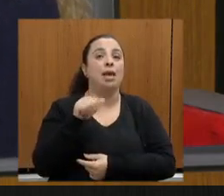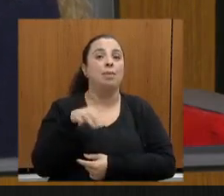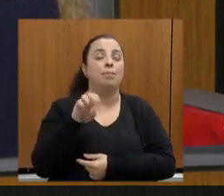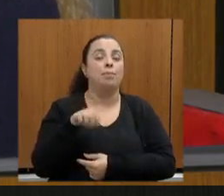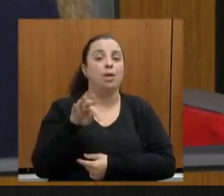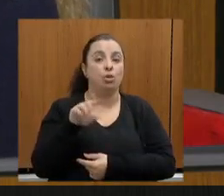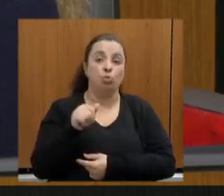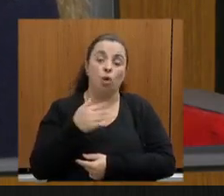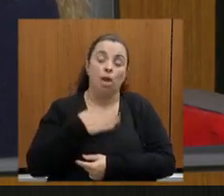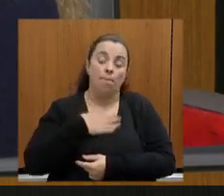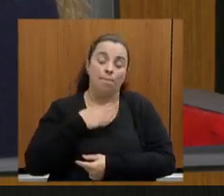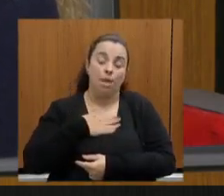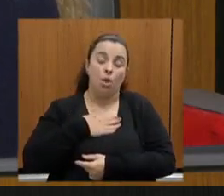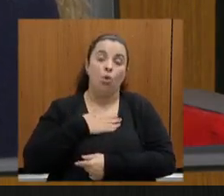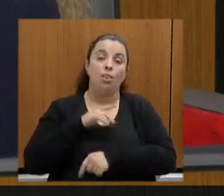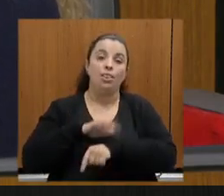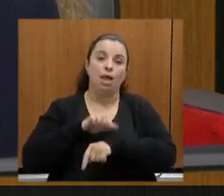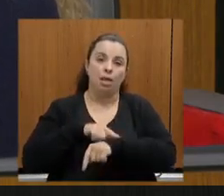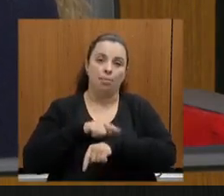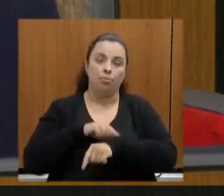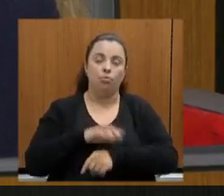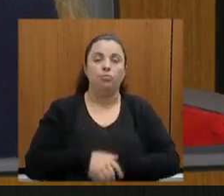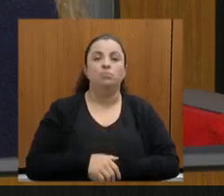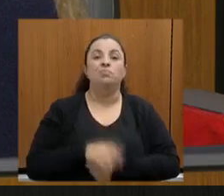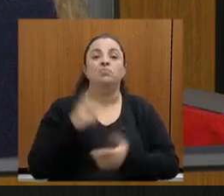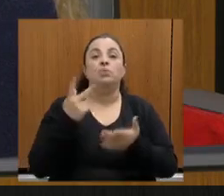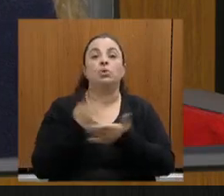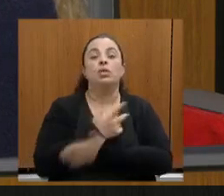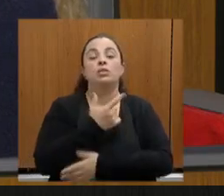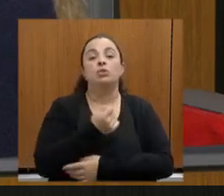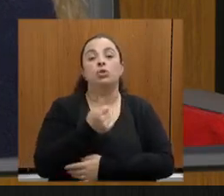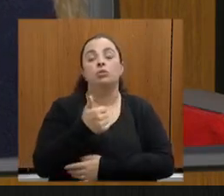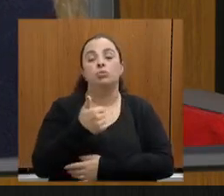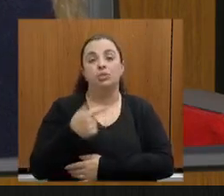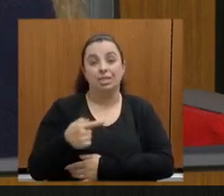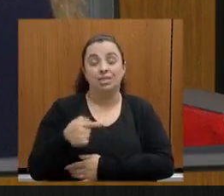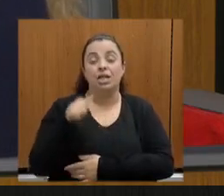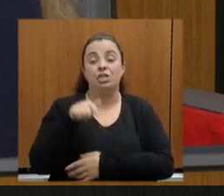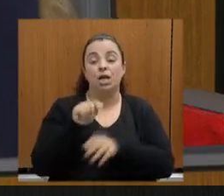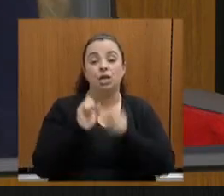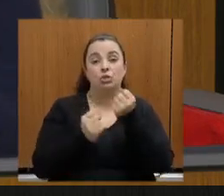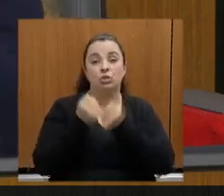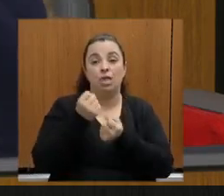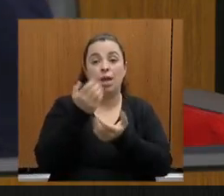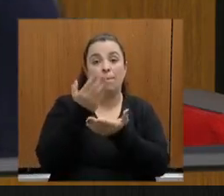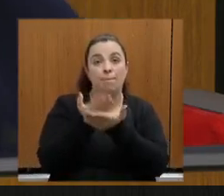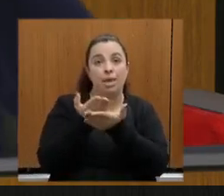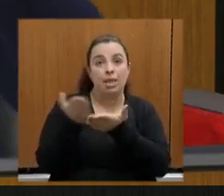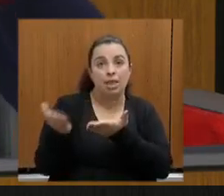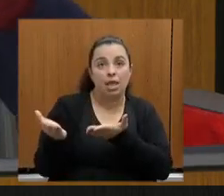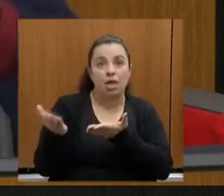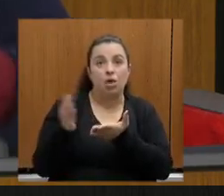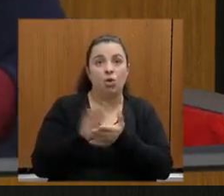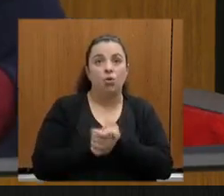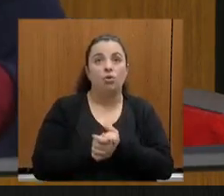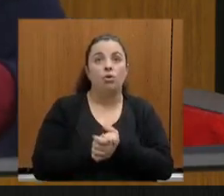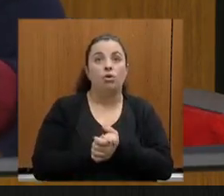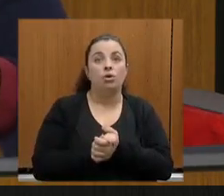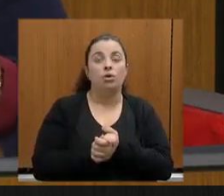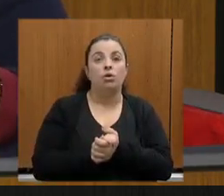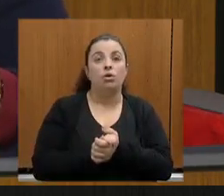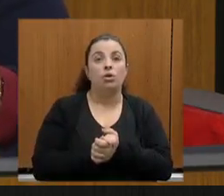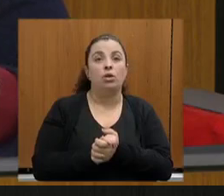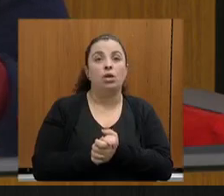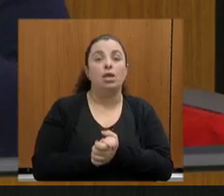em 2017 foi o leilão em que nós perdemos as usinas foram trazidas quero lembrar que a interrupção do